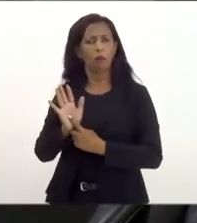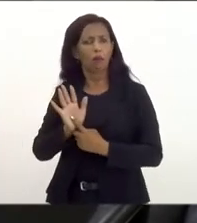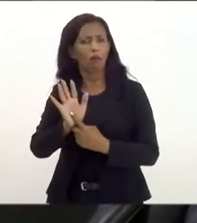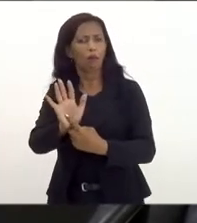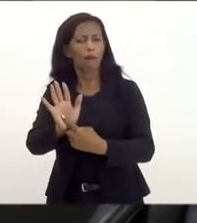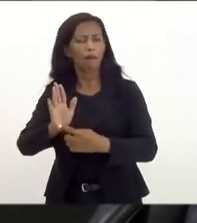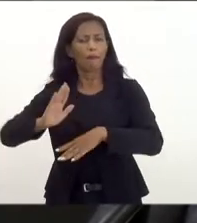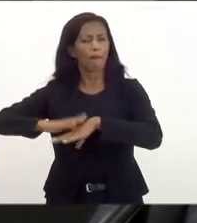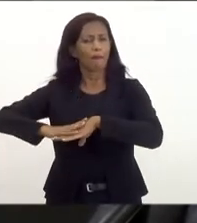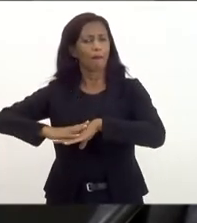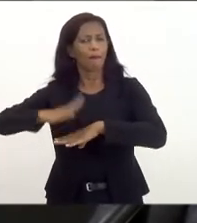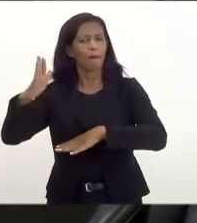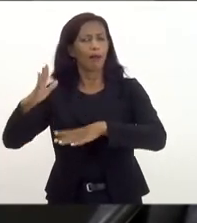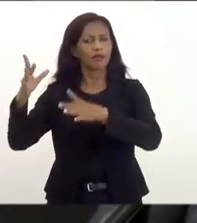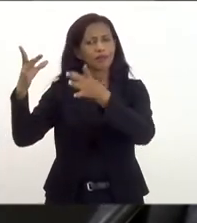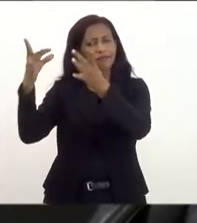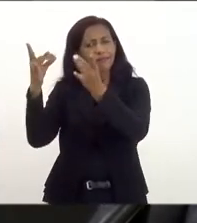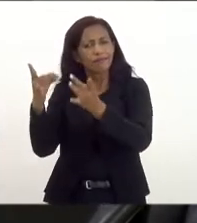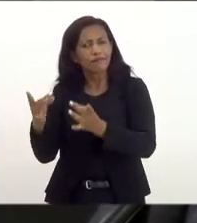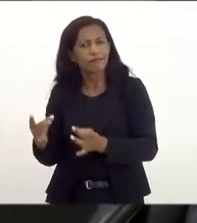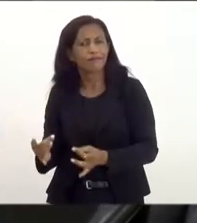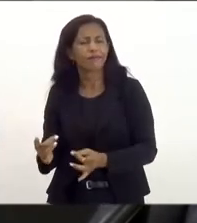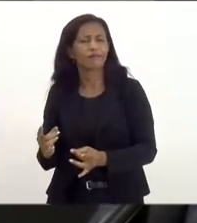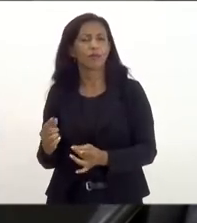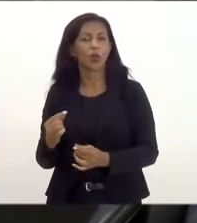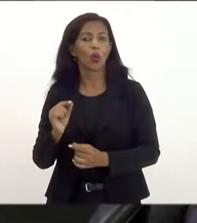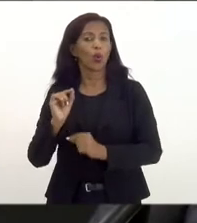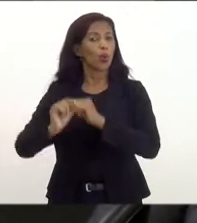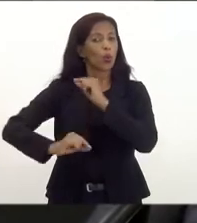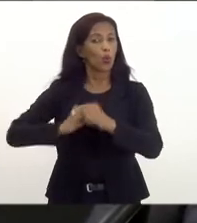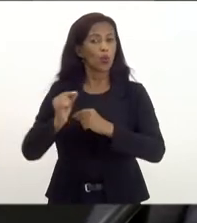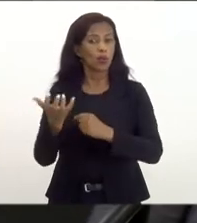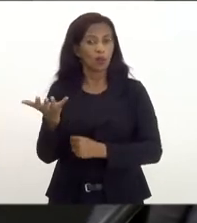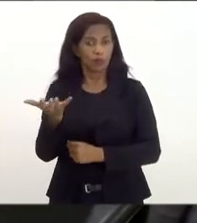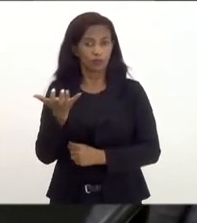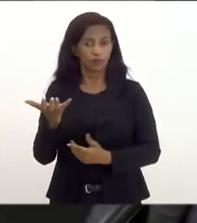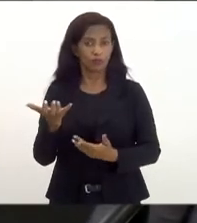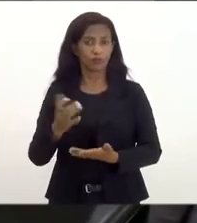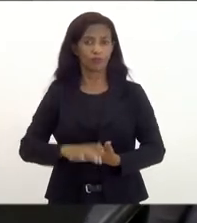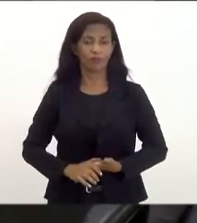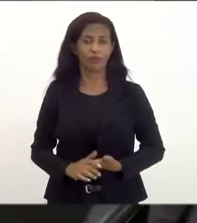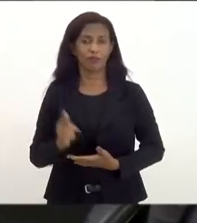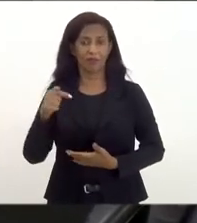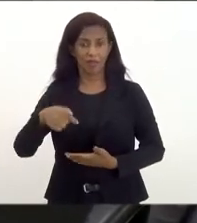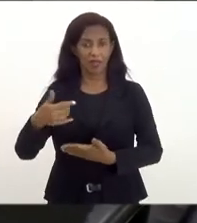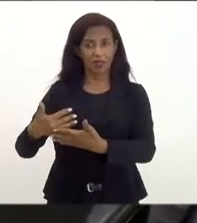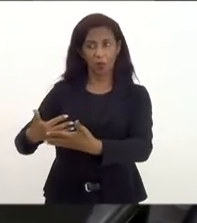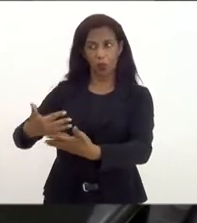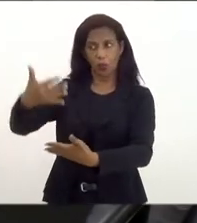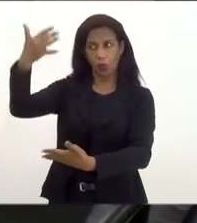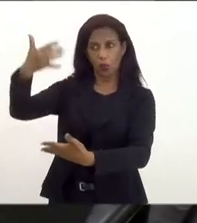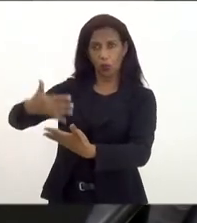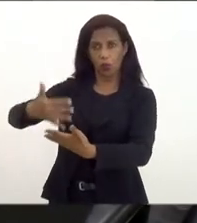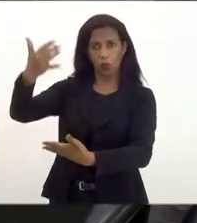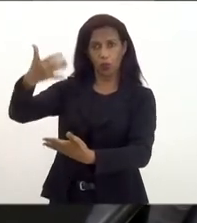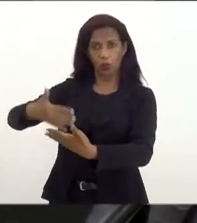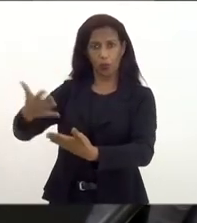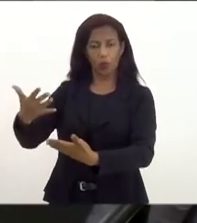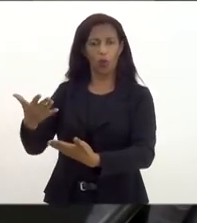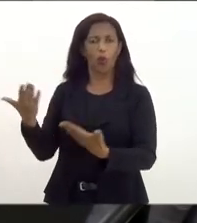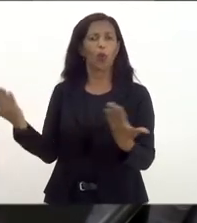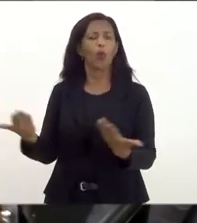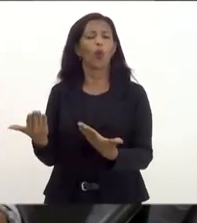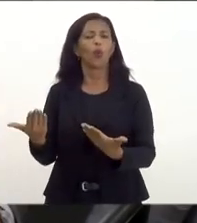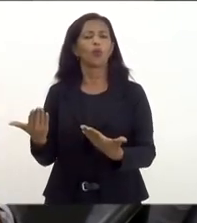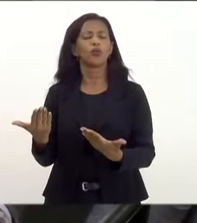muito mais detalhada o que eu fiz nessa minha apresentação aqui foi